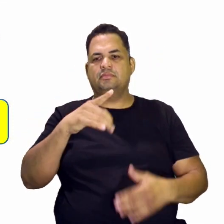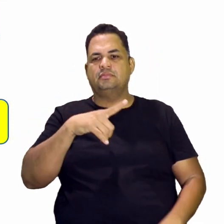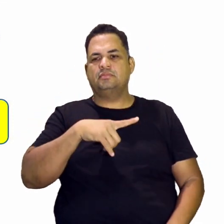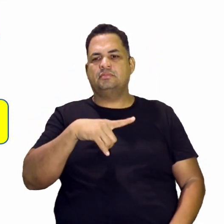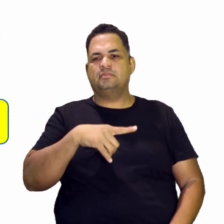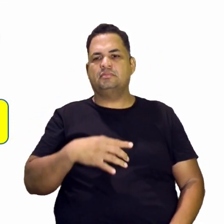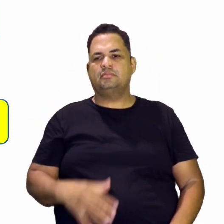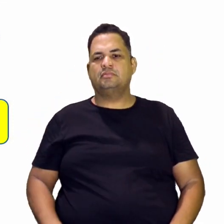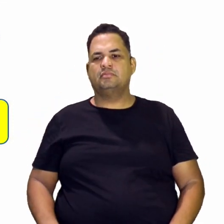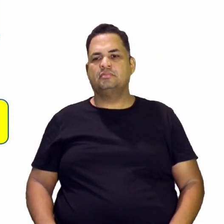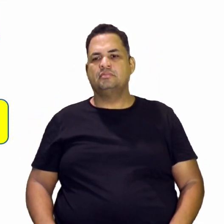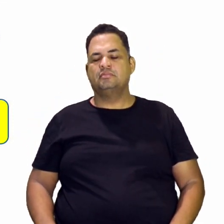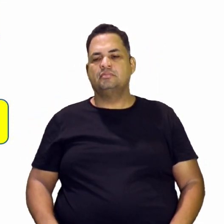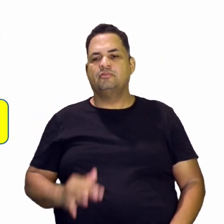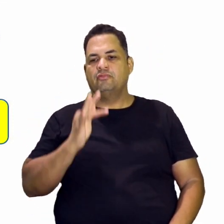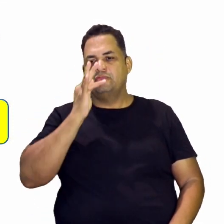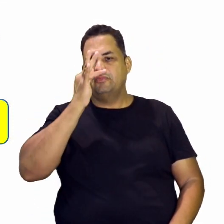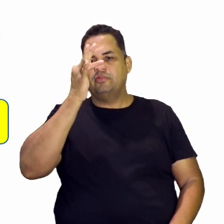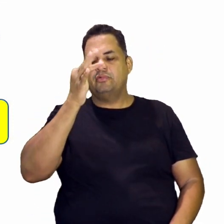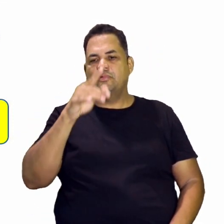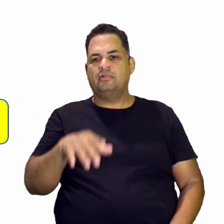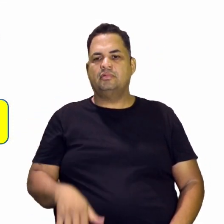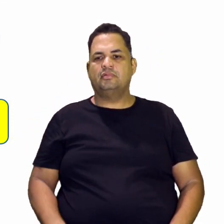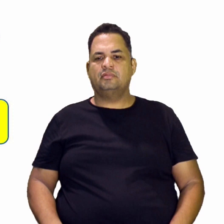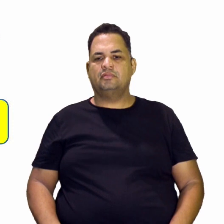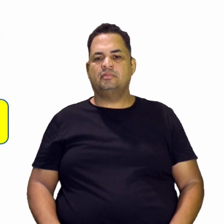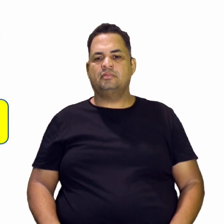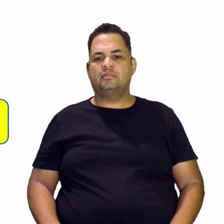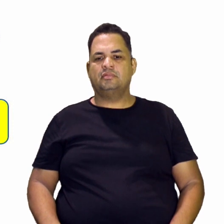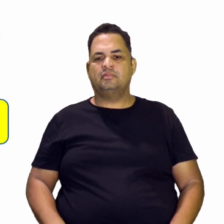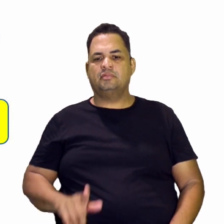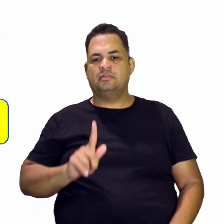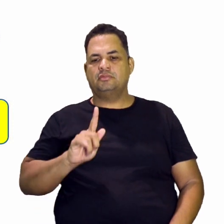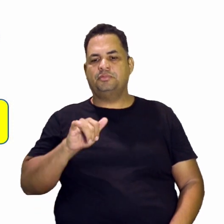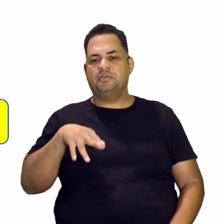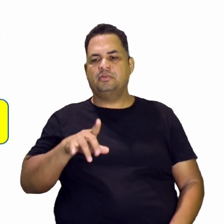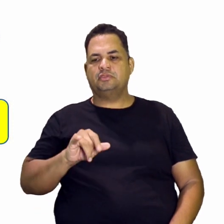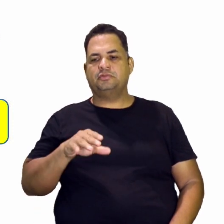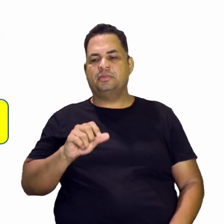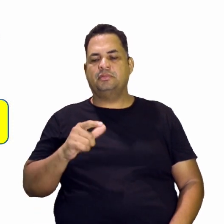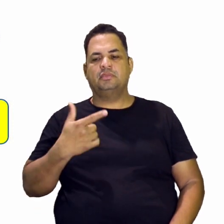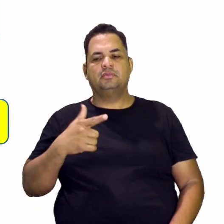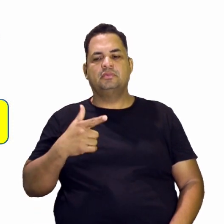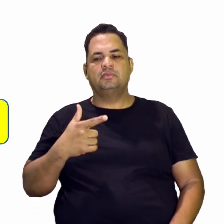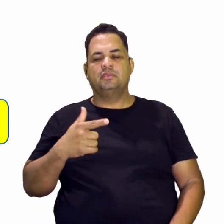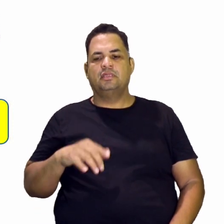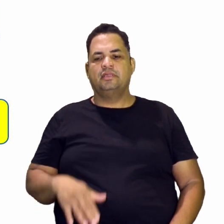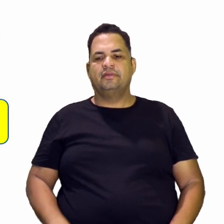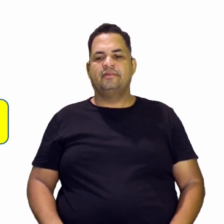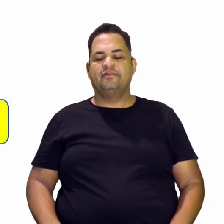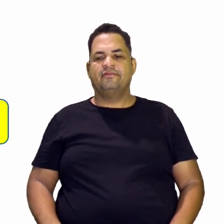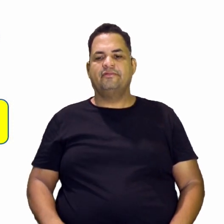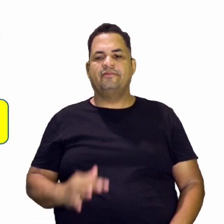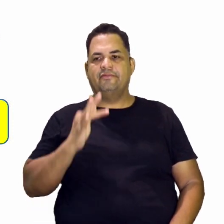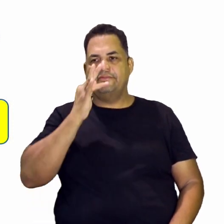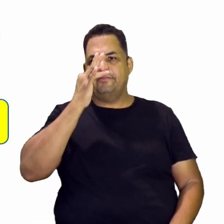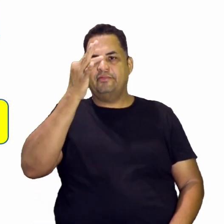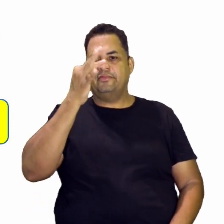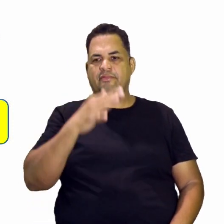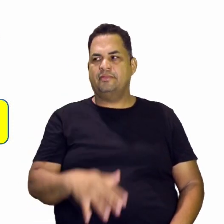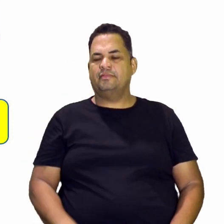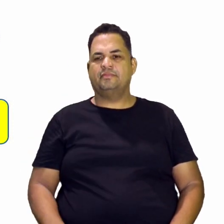vão ter flor. As gimnospermas não vão ter flor, tá certo?